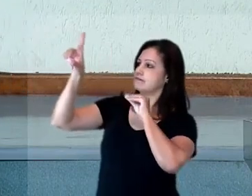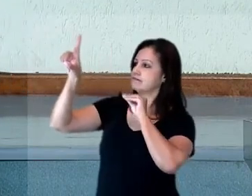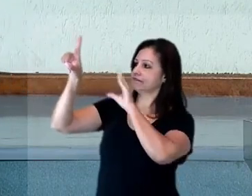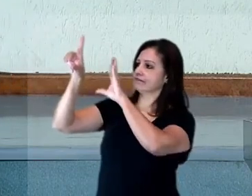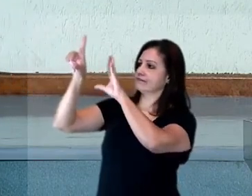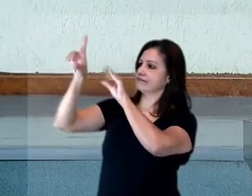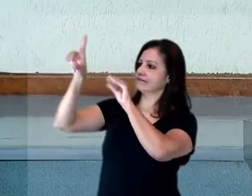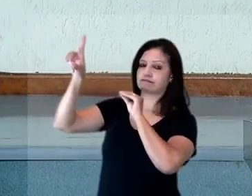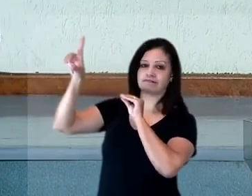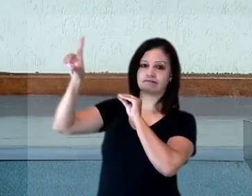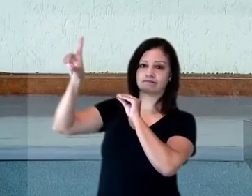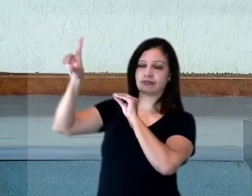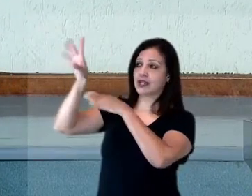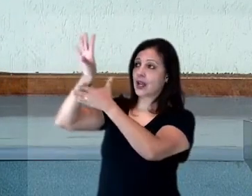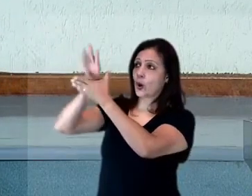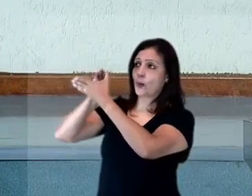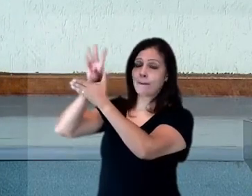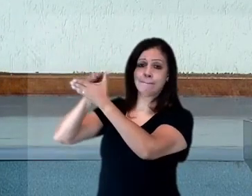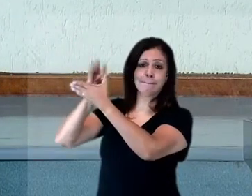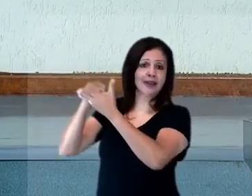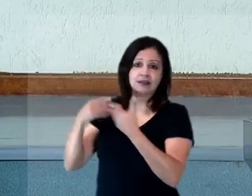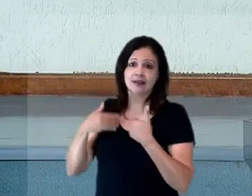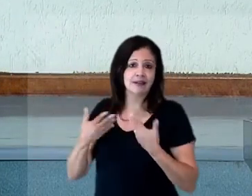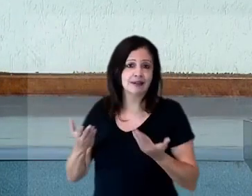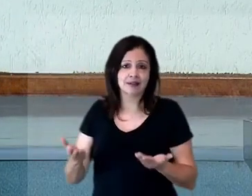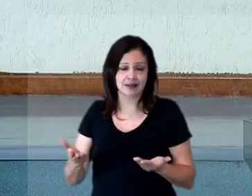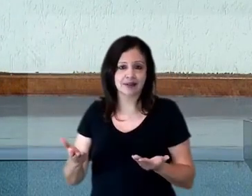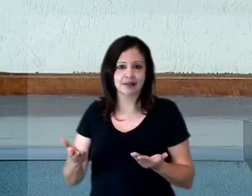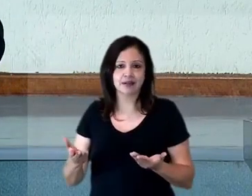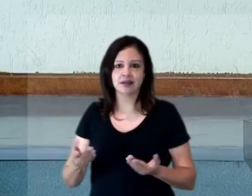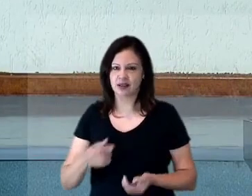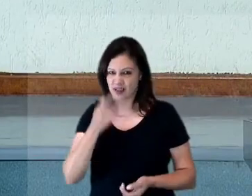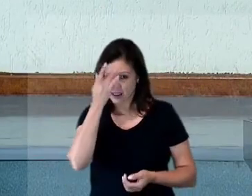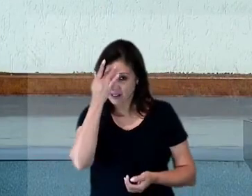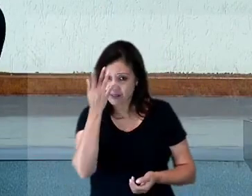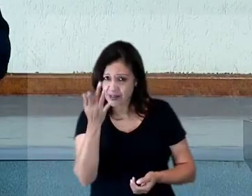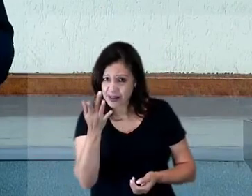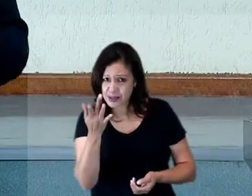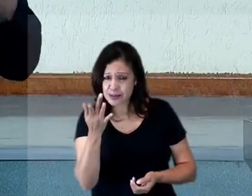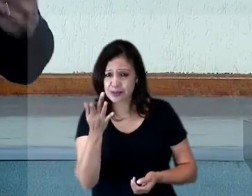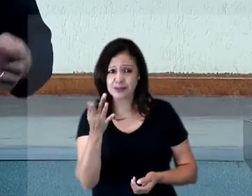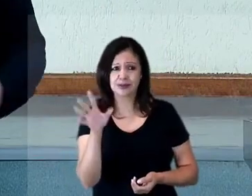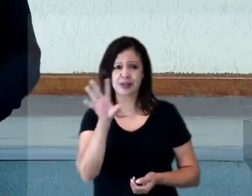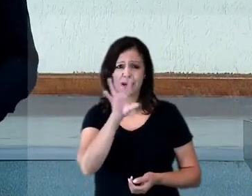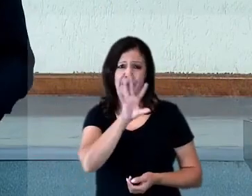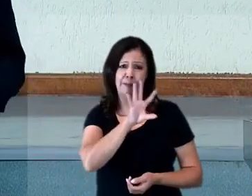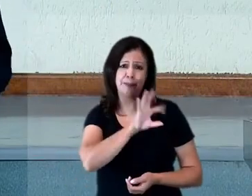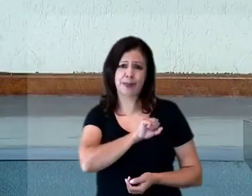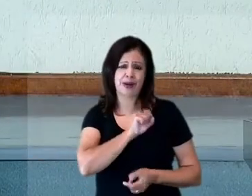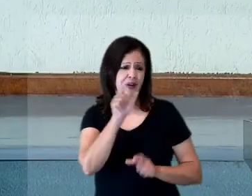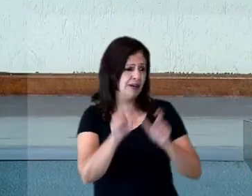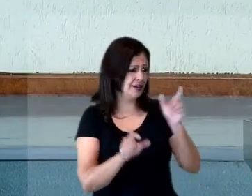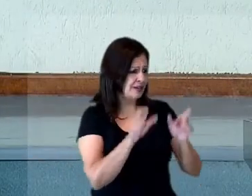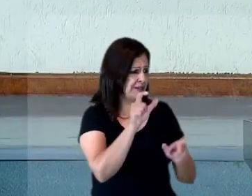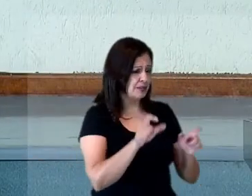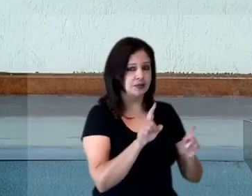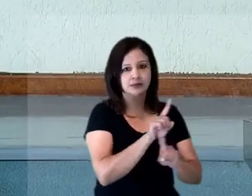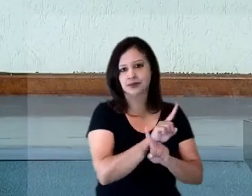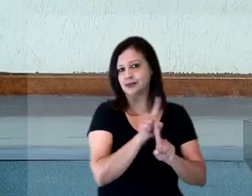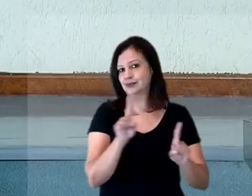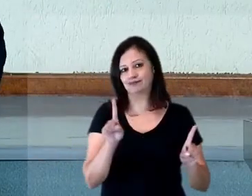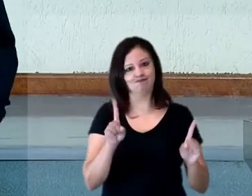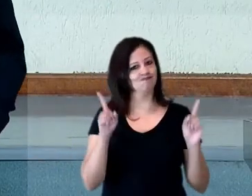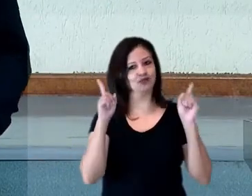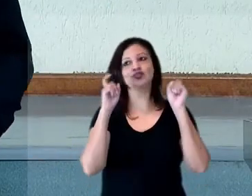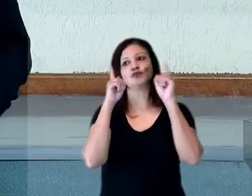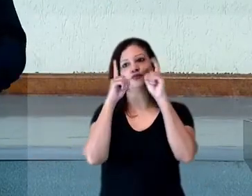É fácil caminhar com pessoas que pensam diferente de nós? Pessoas que agem diferente de nós? Você pode